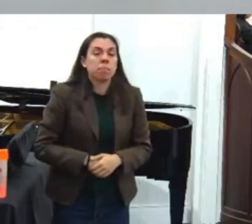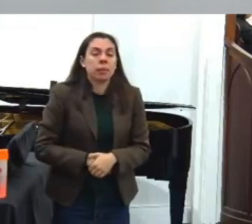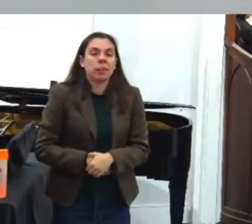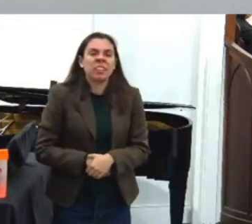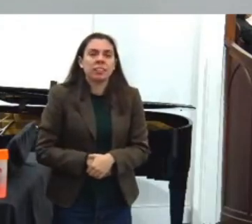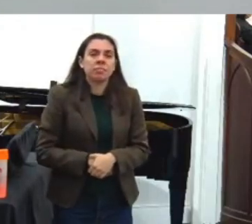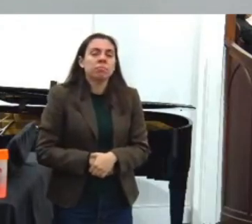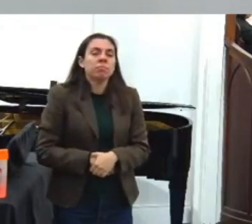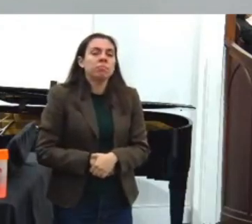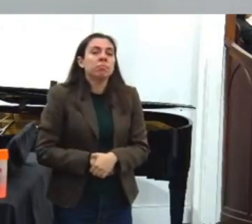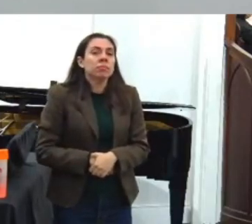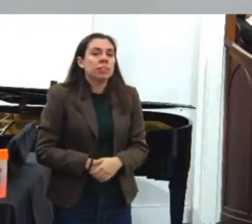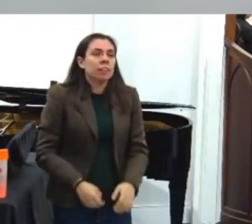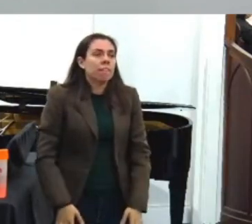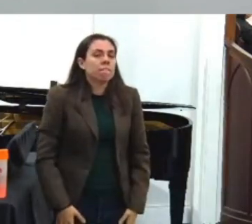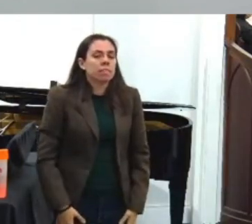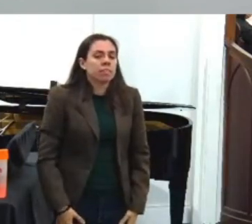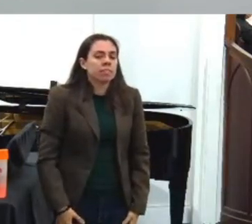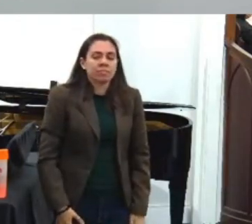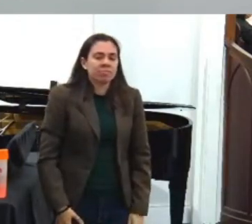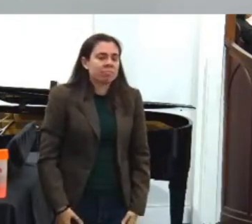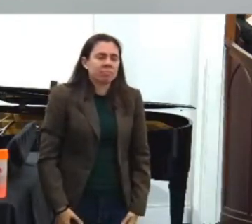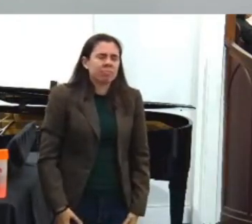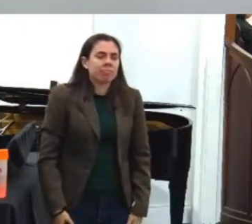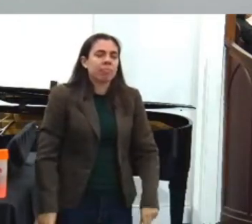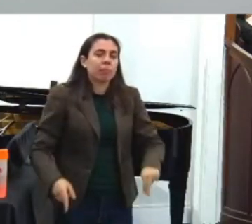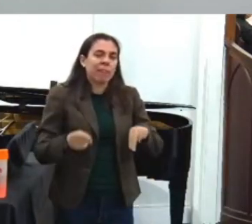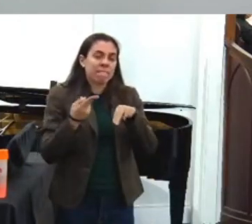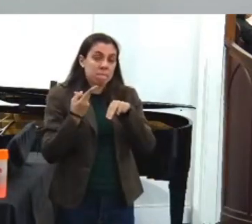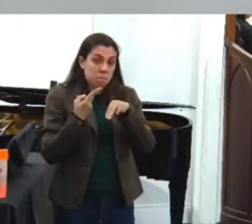pais, significam culpa moral.